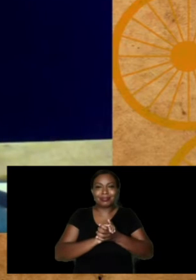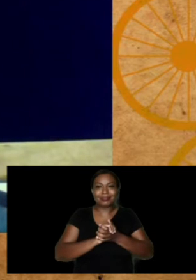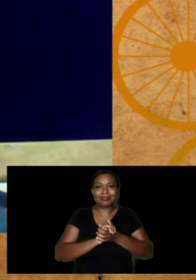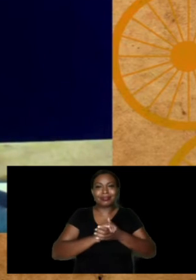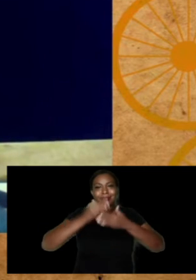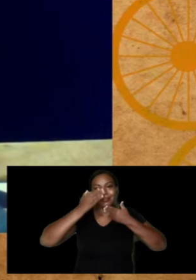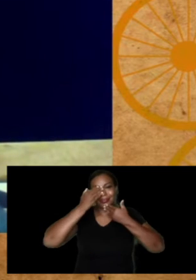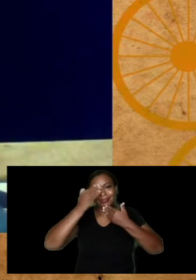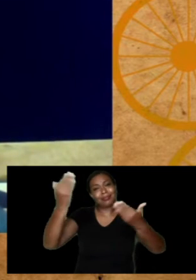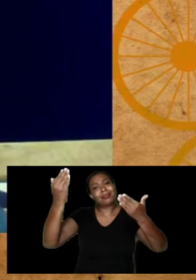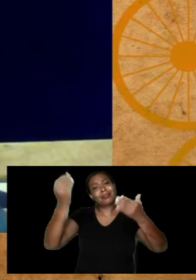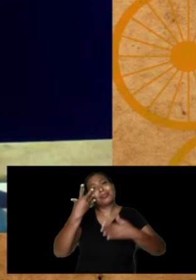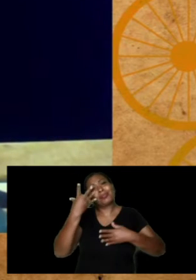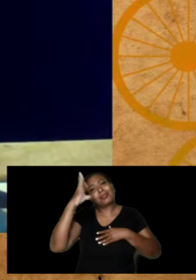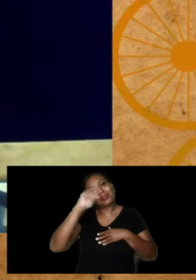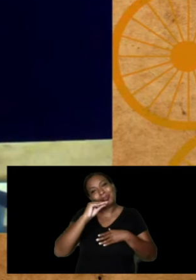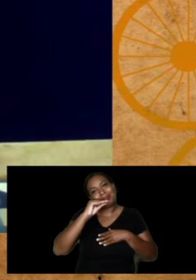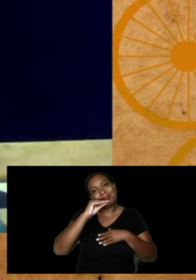Boa noite.